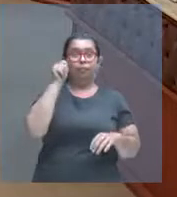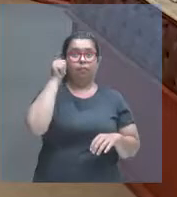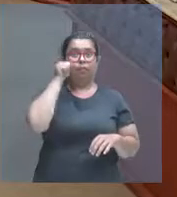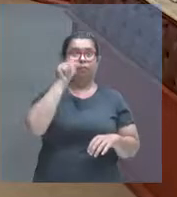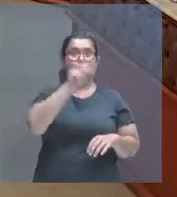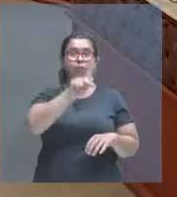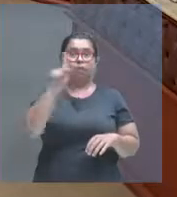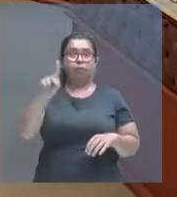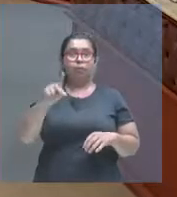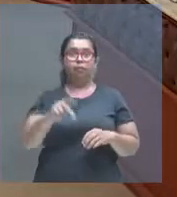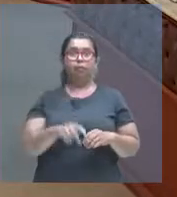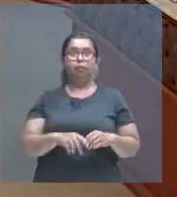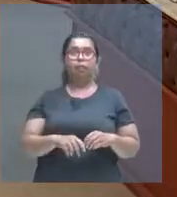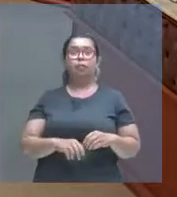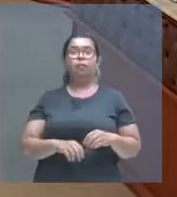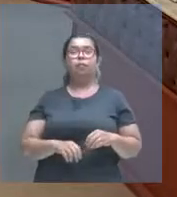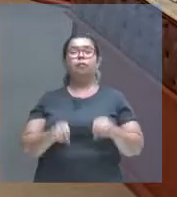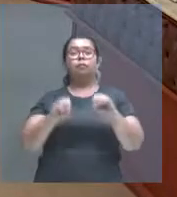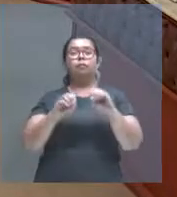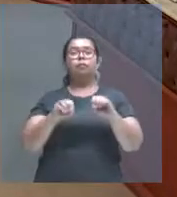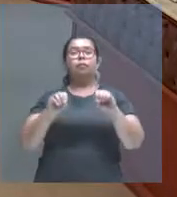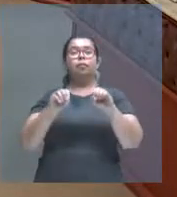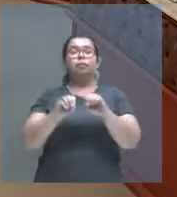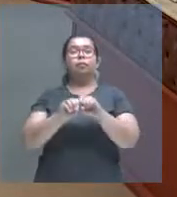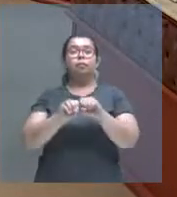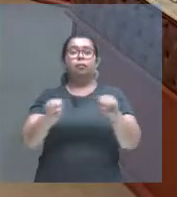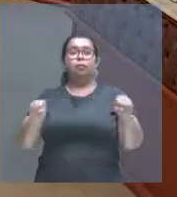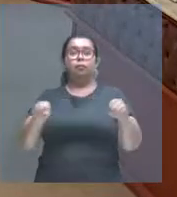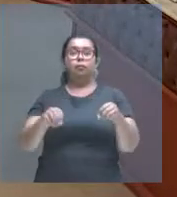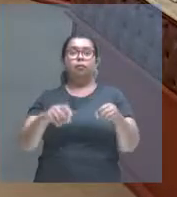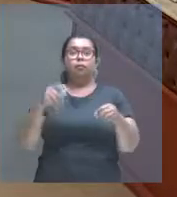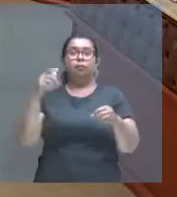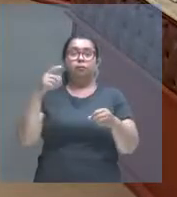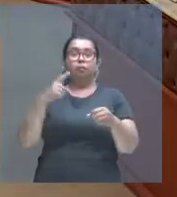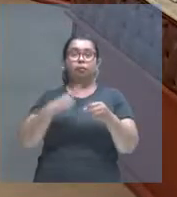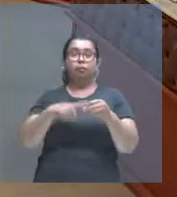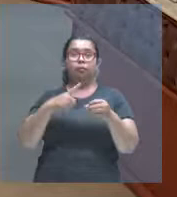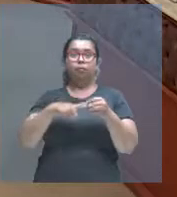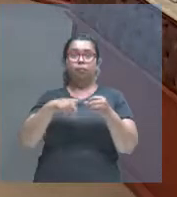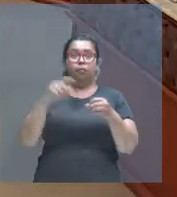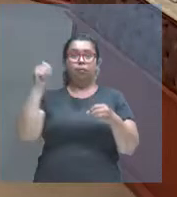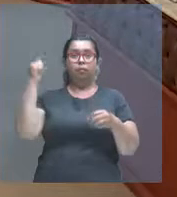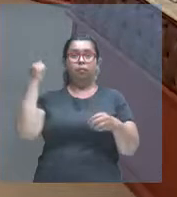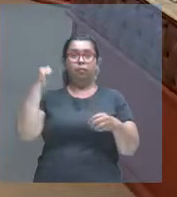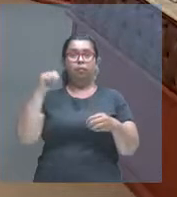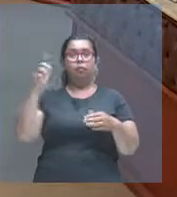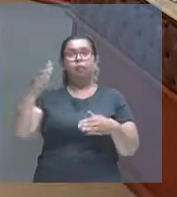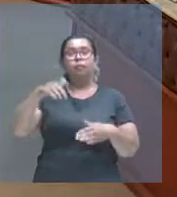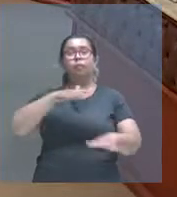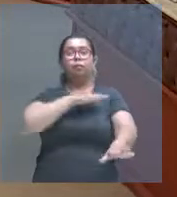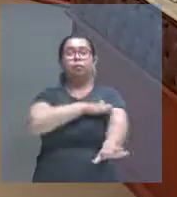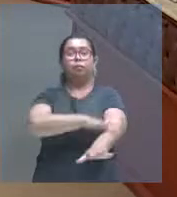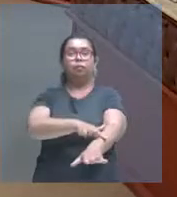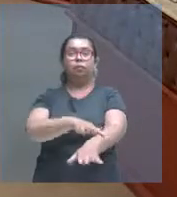honorífico de cidadão assisense, de que é merecedor e que muito honra a nossa Câmara Municipal de Assis.